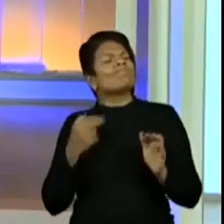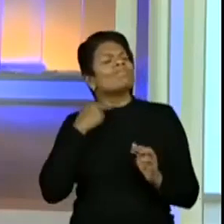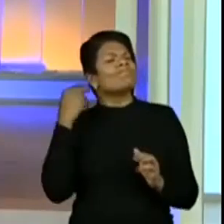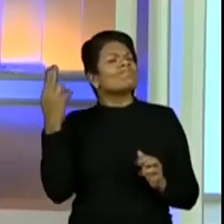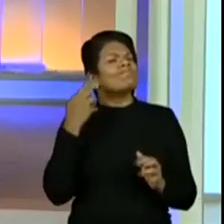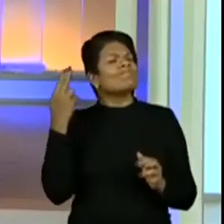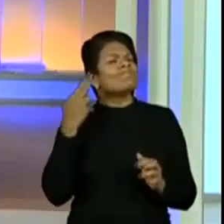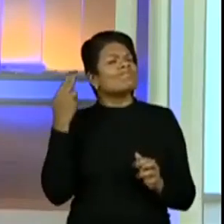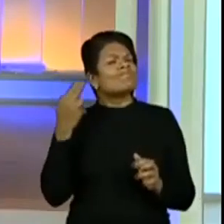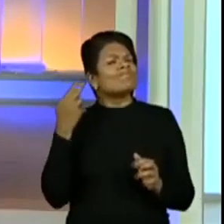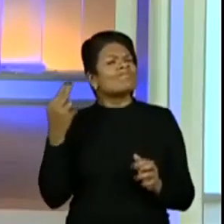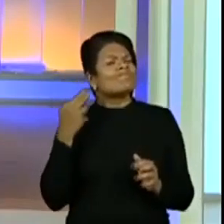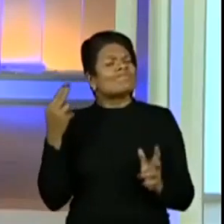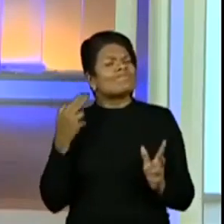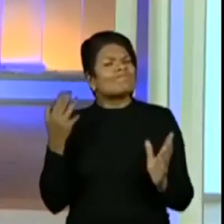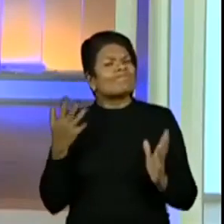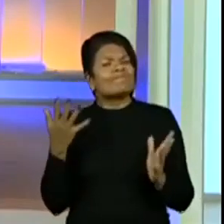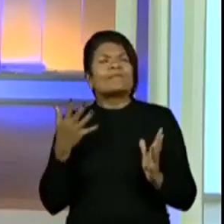de